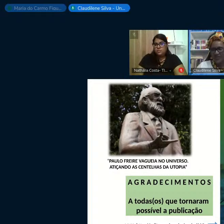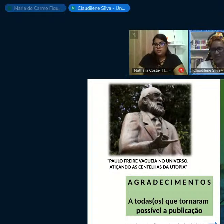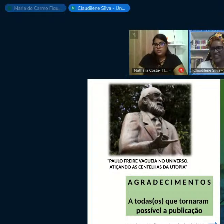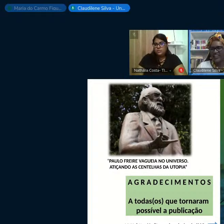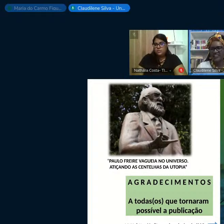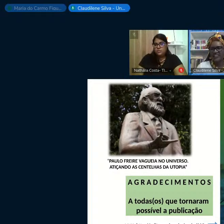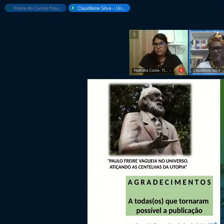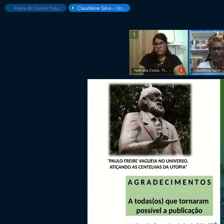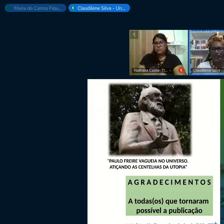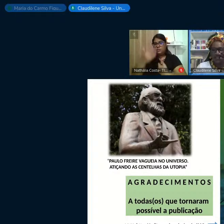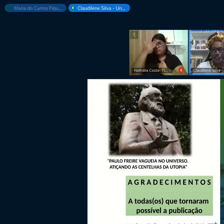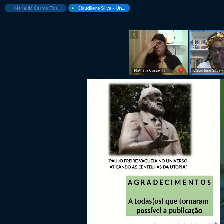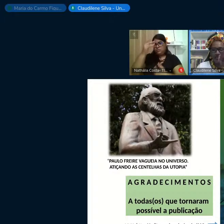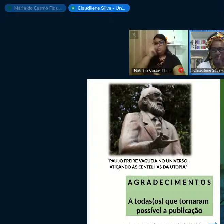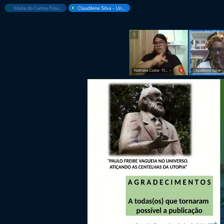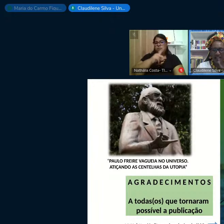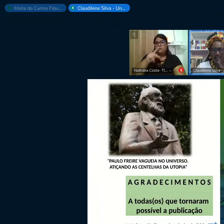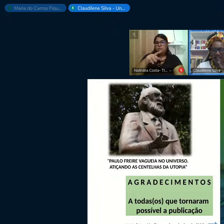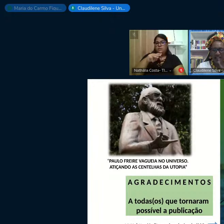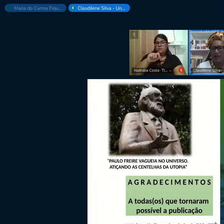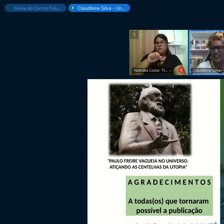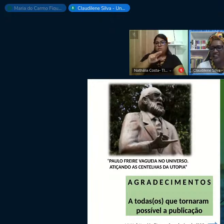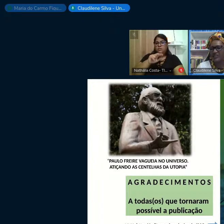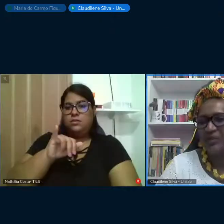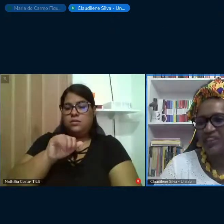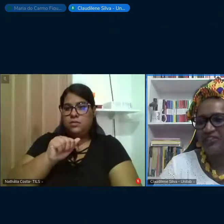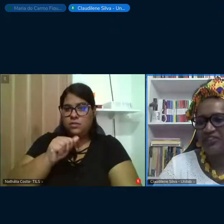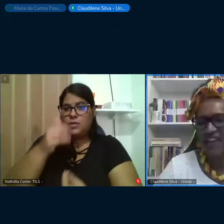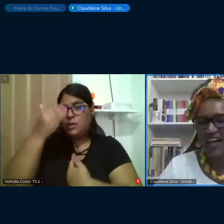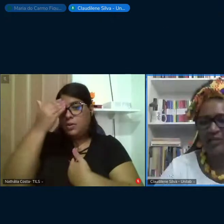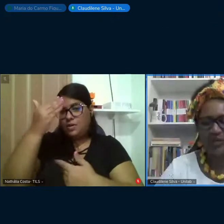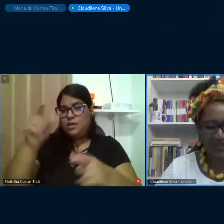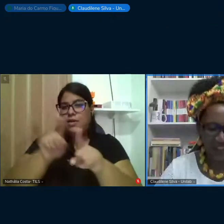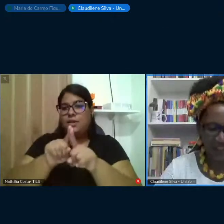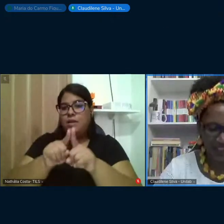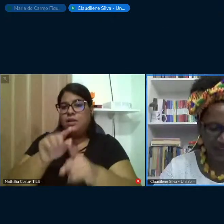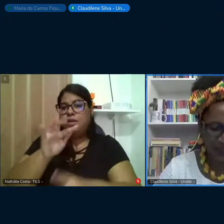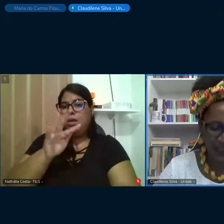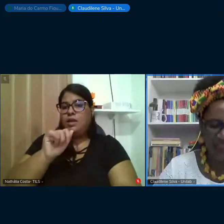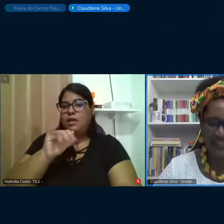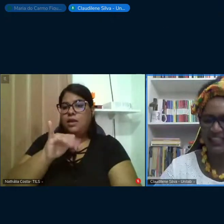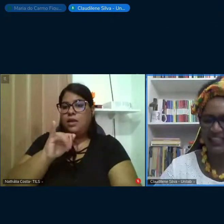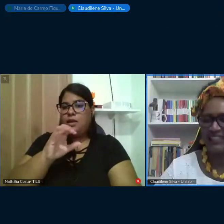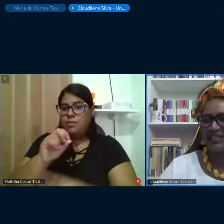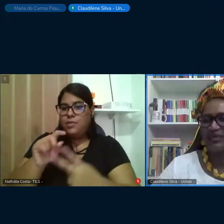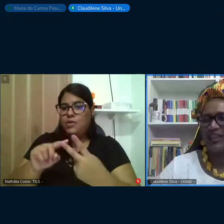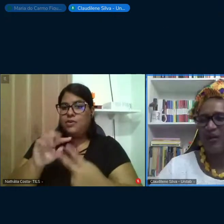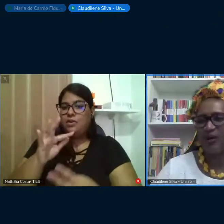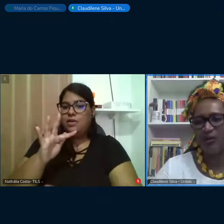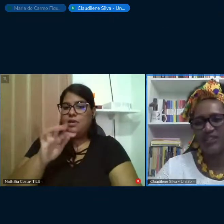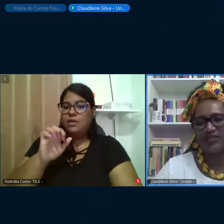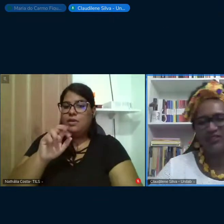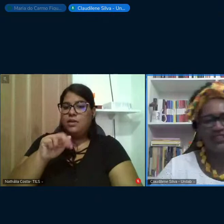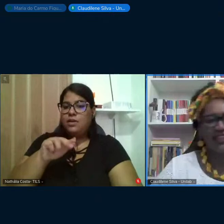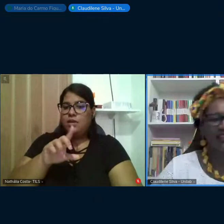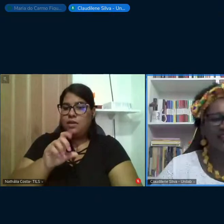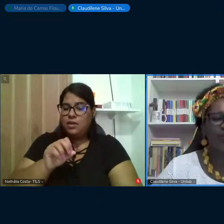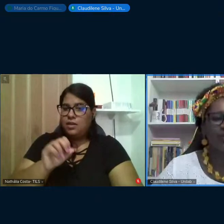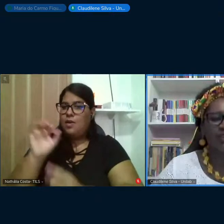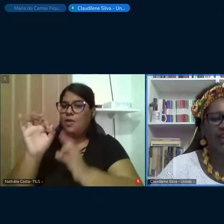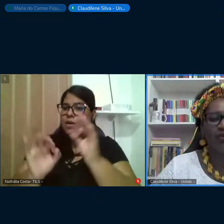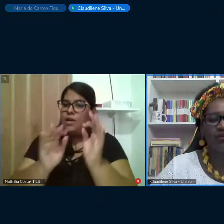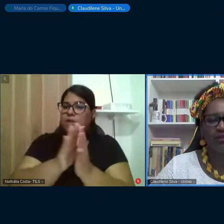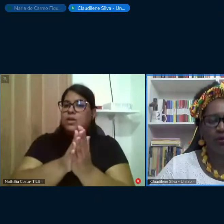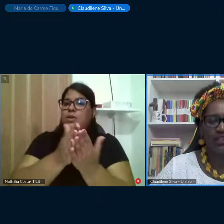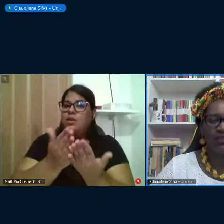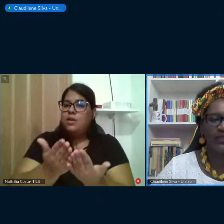Muito obrigada, professora Maria do Carmo, obrigada também a Fábio e a Fernando pela apresentação da obra de vocês, que